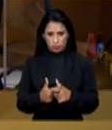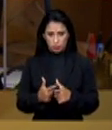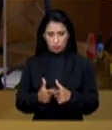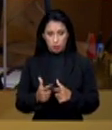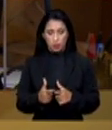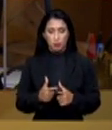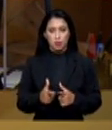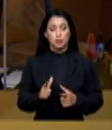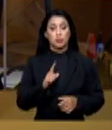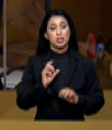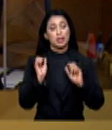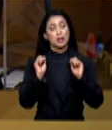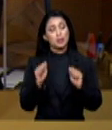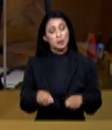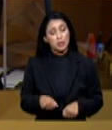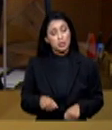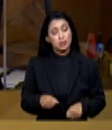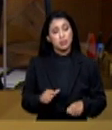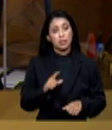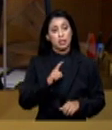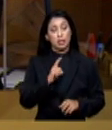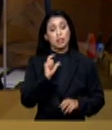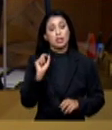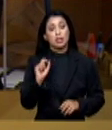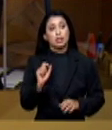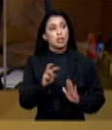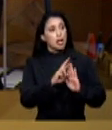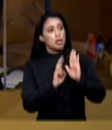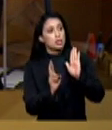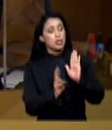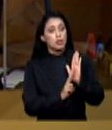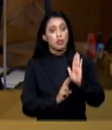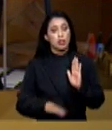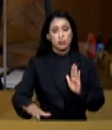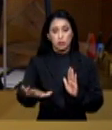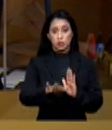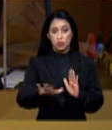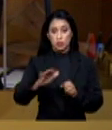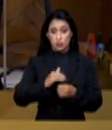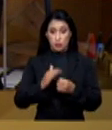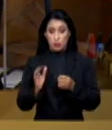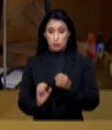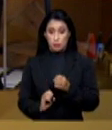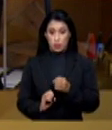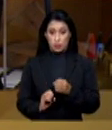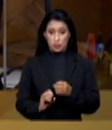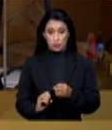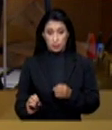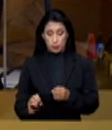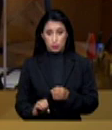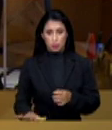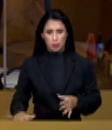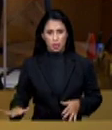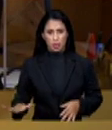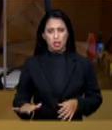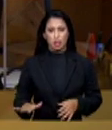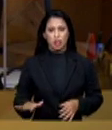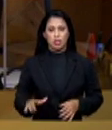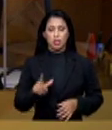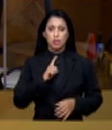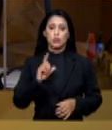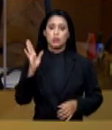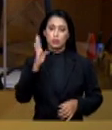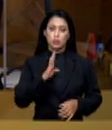institucional das entidades hoje responsáveis pela regulação dos serviços de saneamento básico a nível